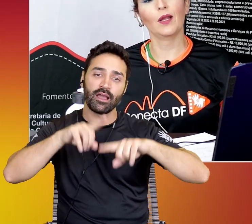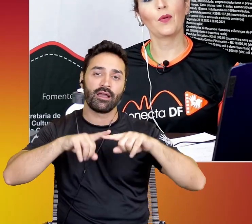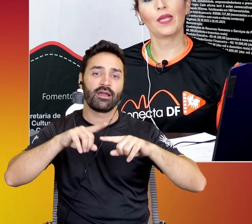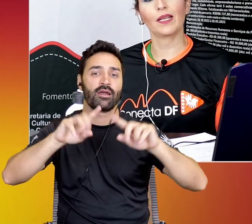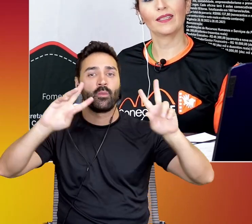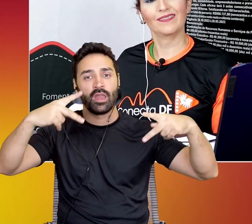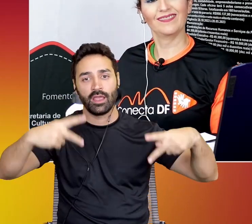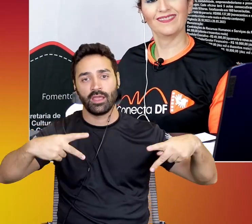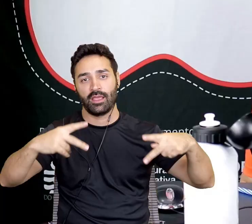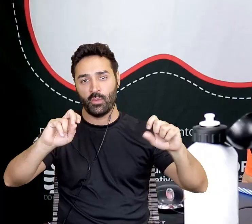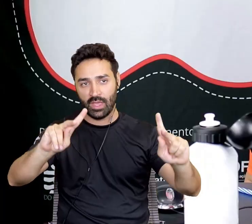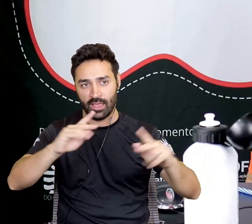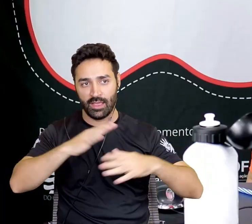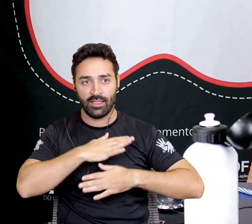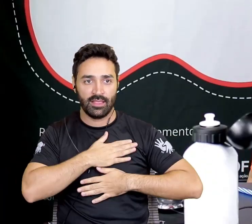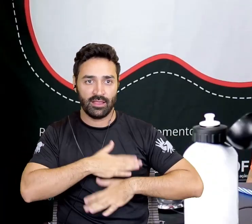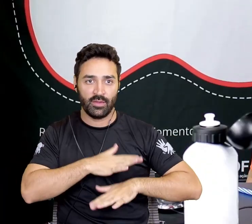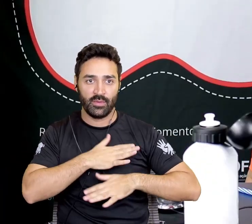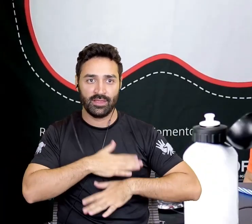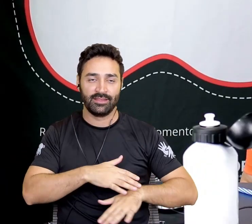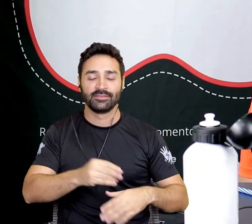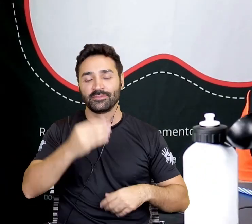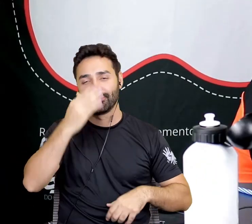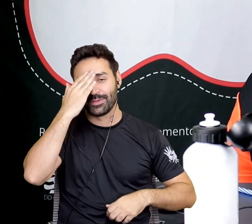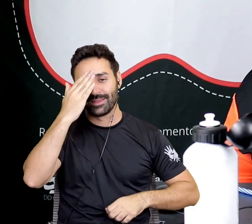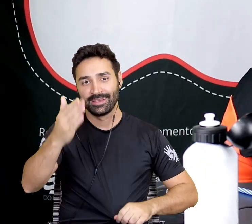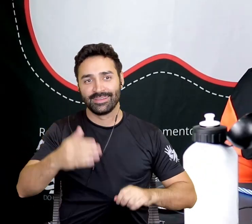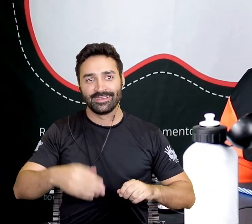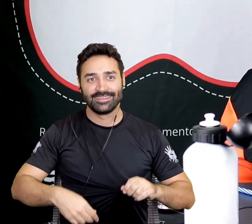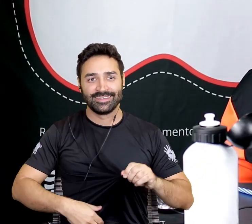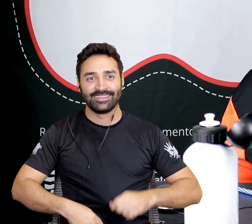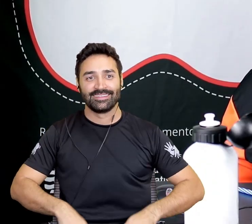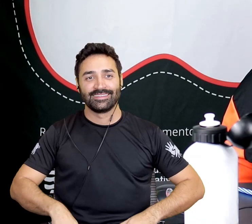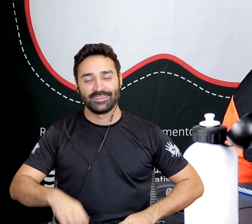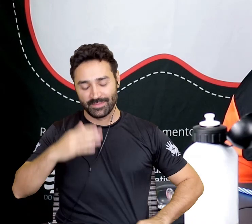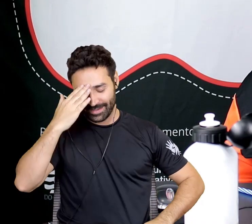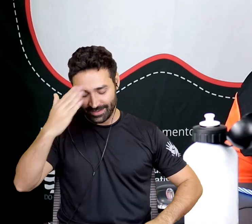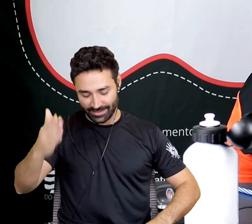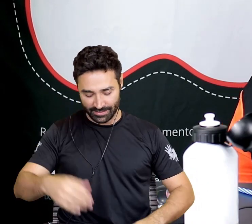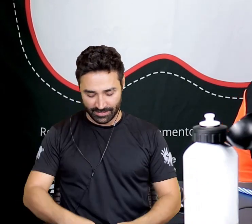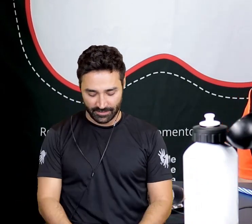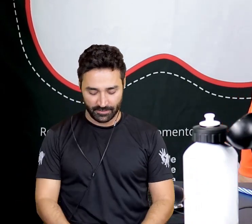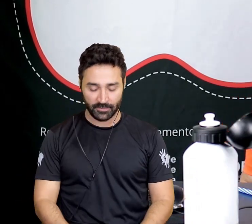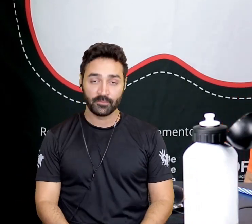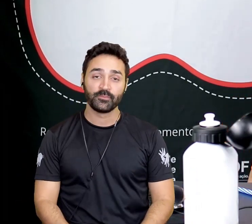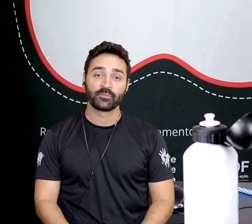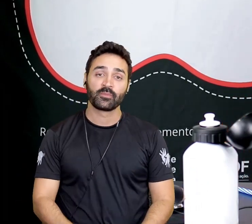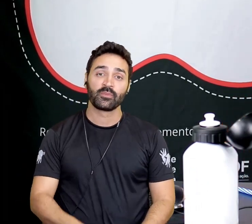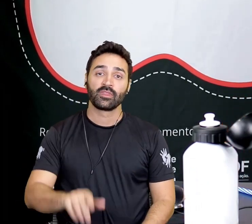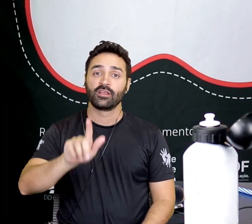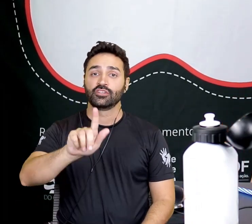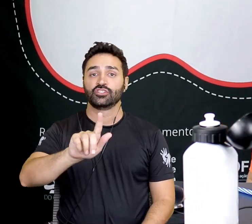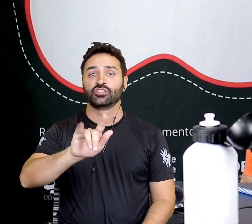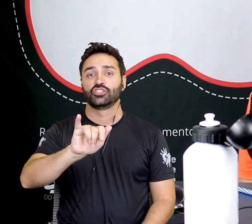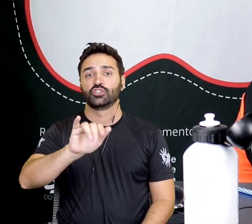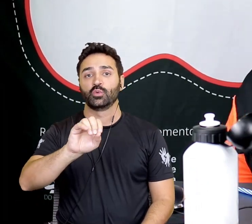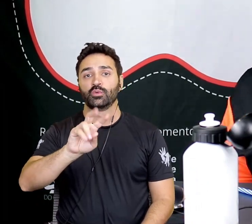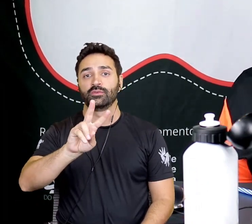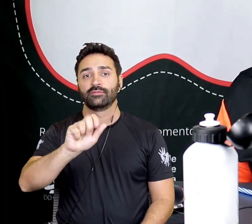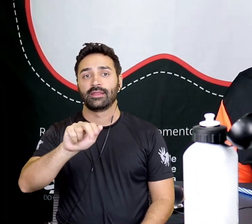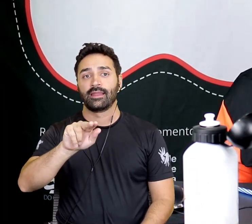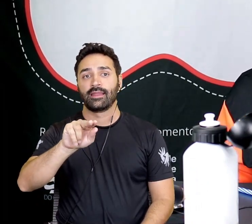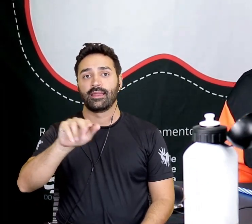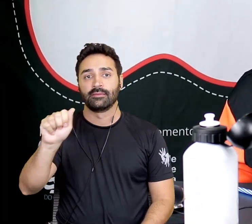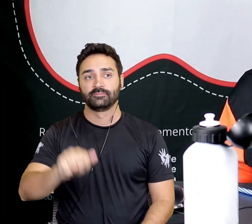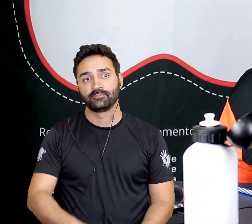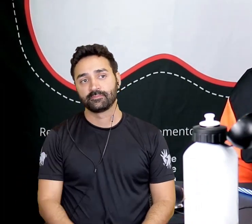ficar tranquila. Agradeço a oportunidade, obrigada. Nada. Giovana Neves.